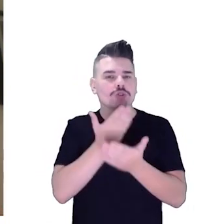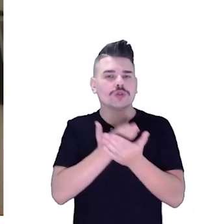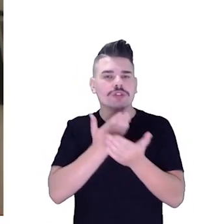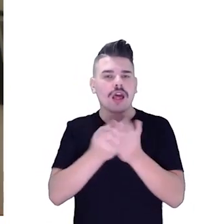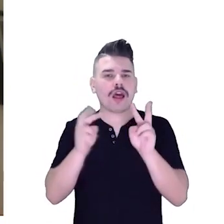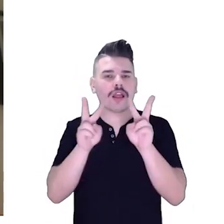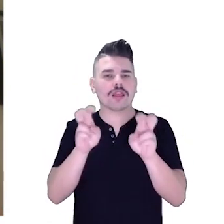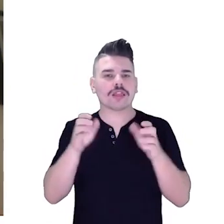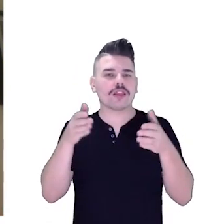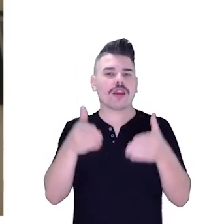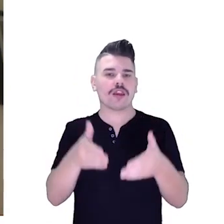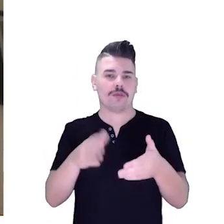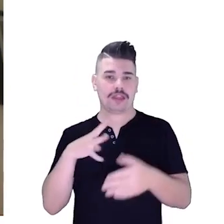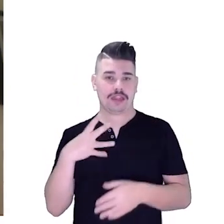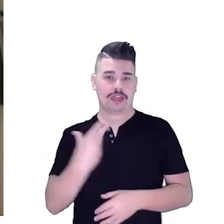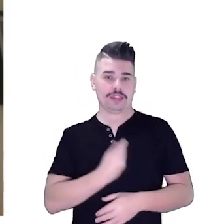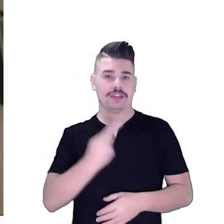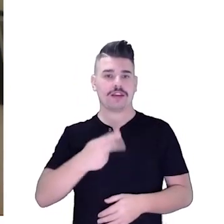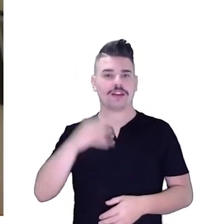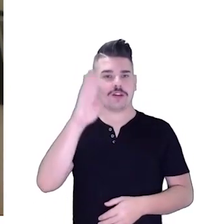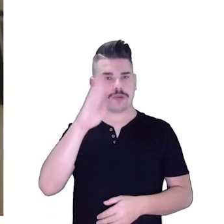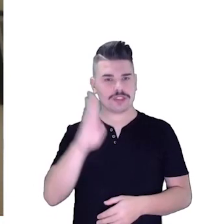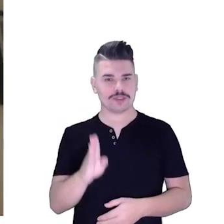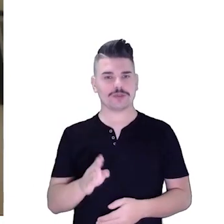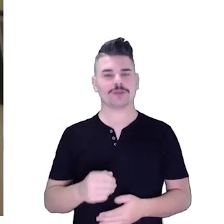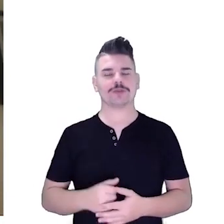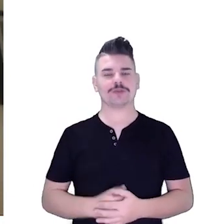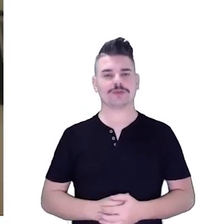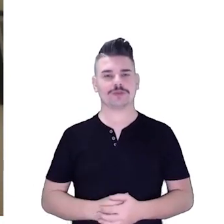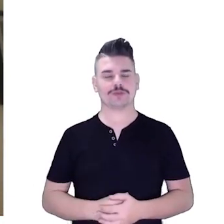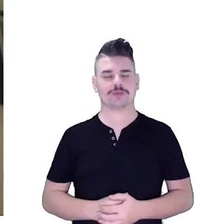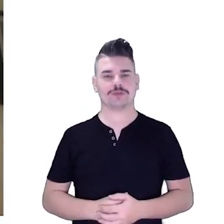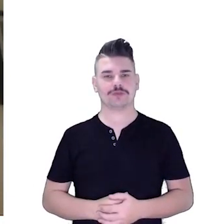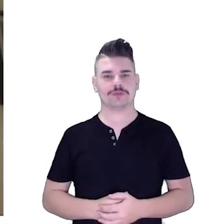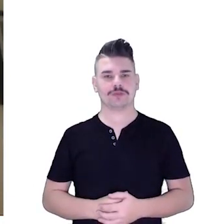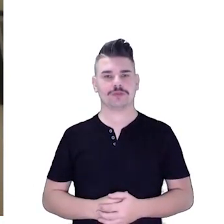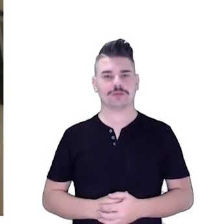universidade fazendo estudos trans no Brasil.